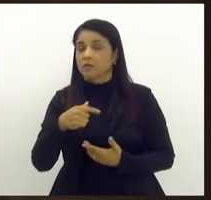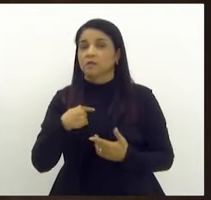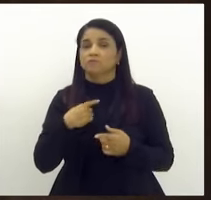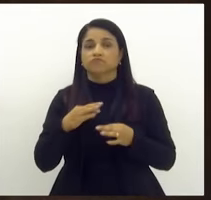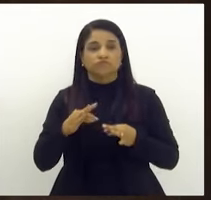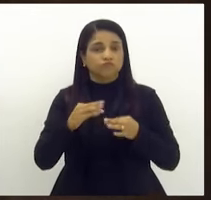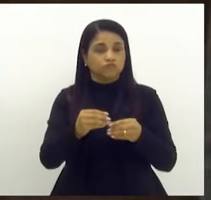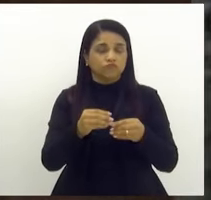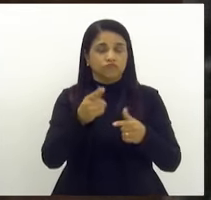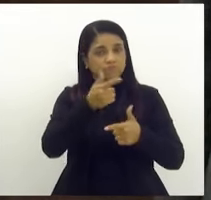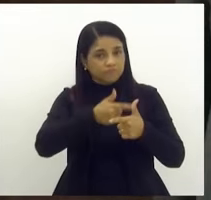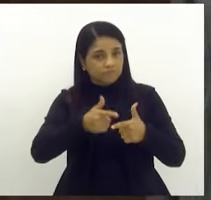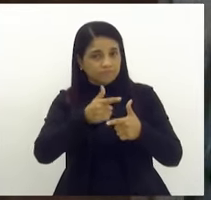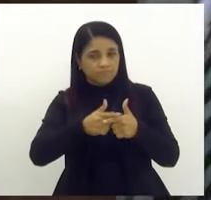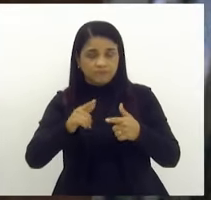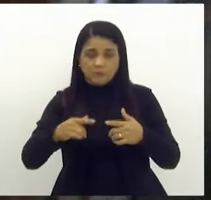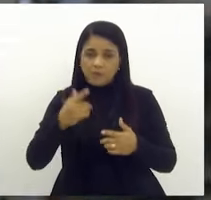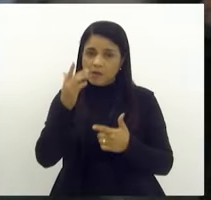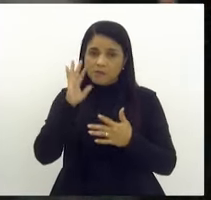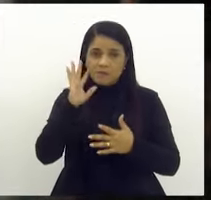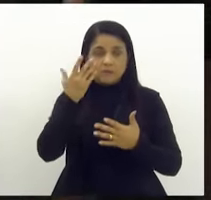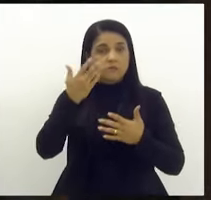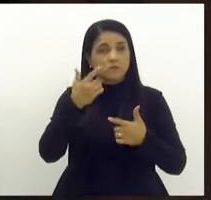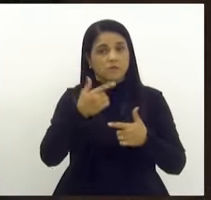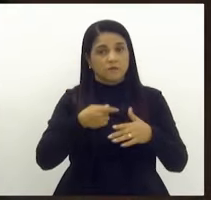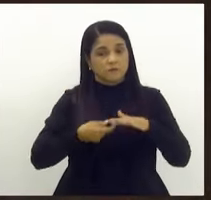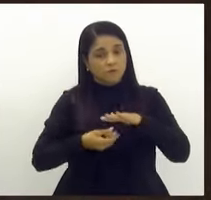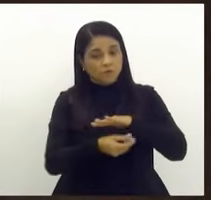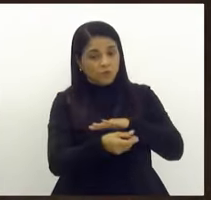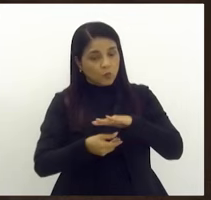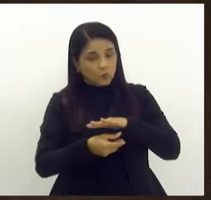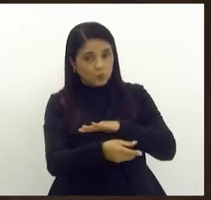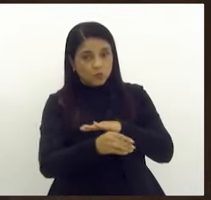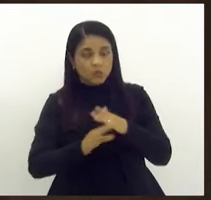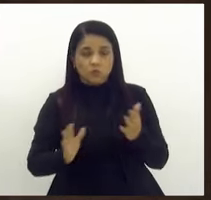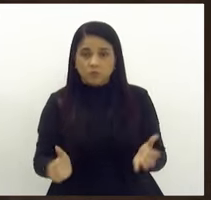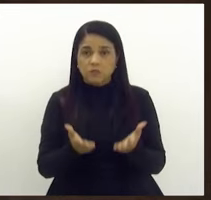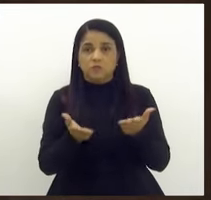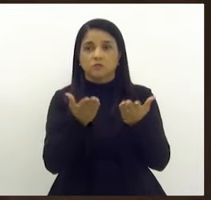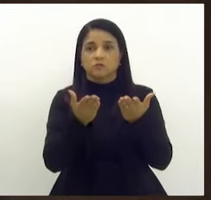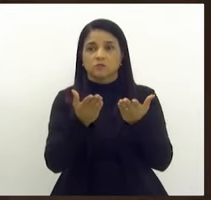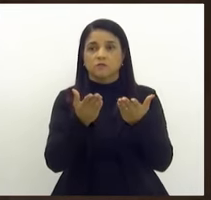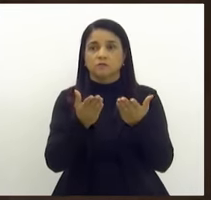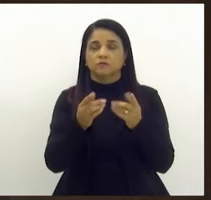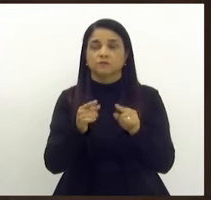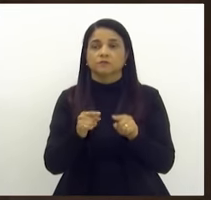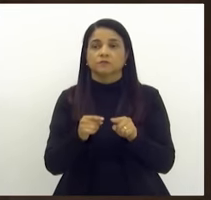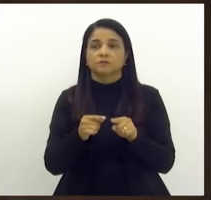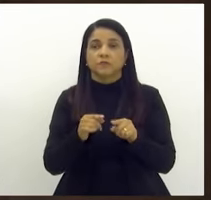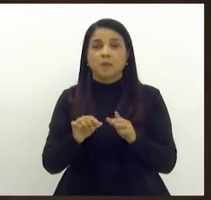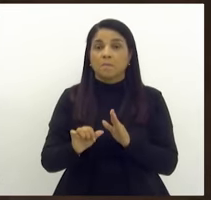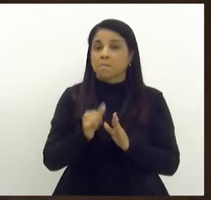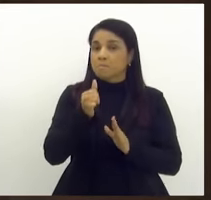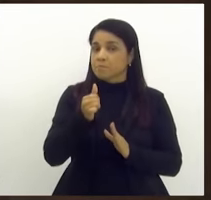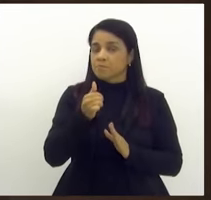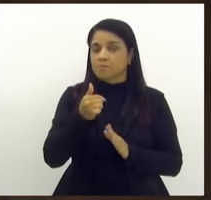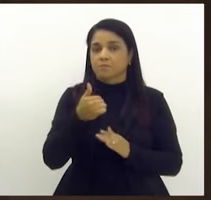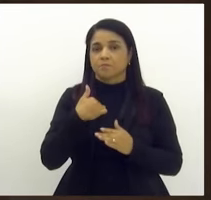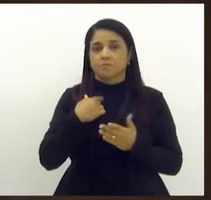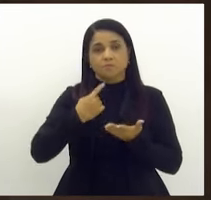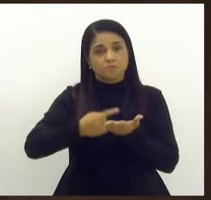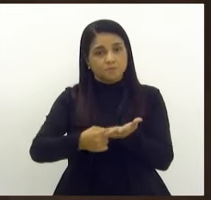sobriedade essas questões que envolvem os Fundos envolvem os incentivos em primeiro lugar e